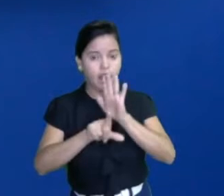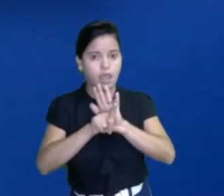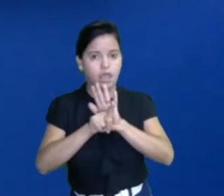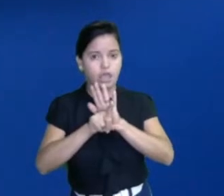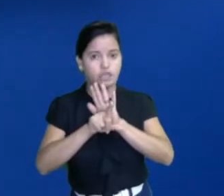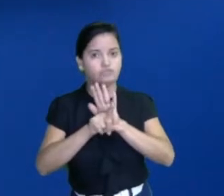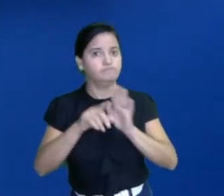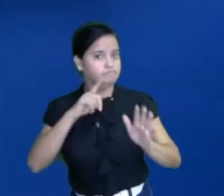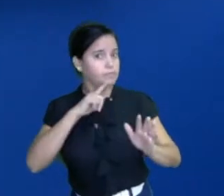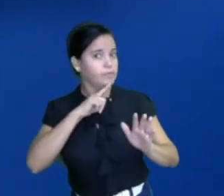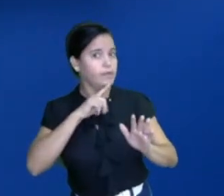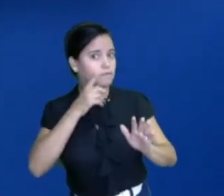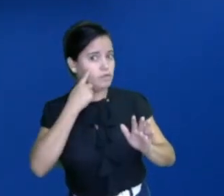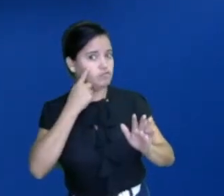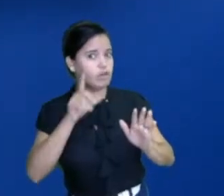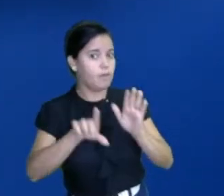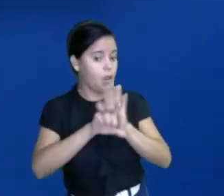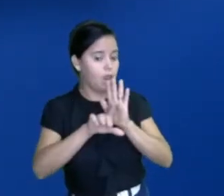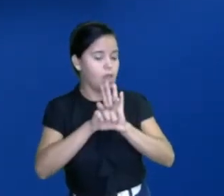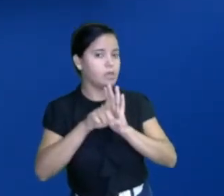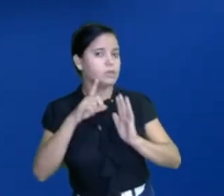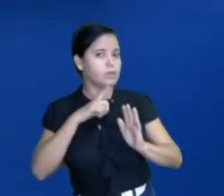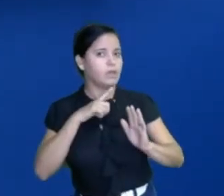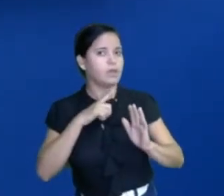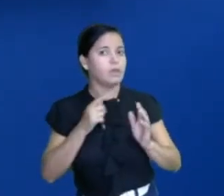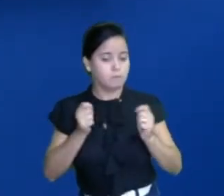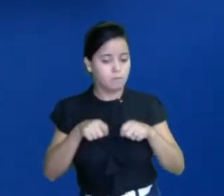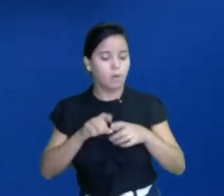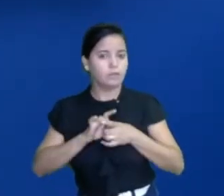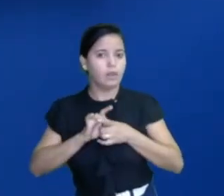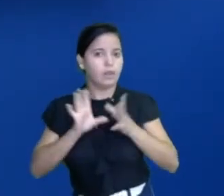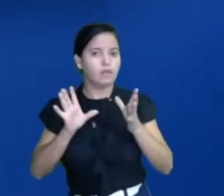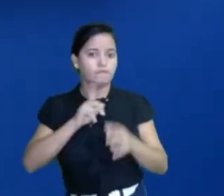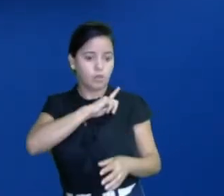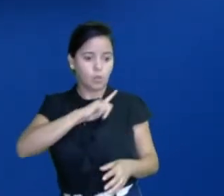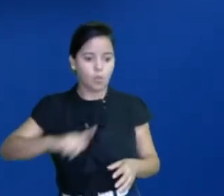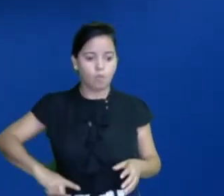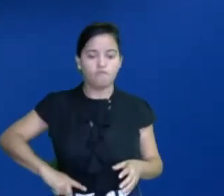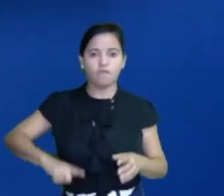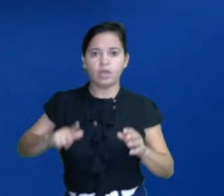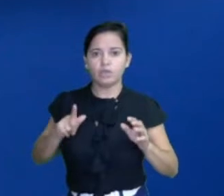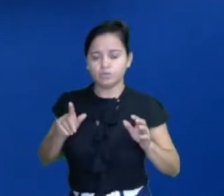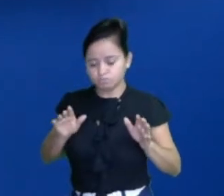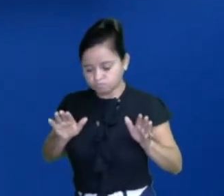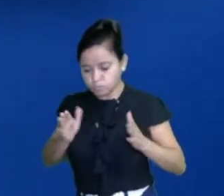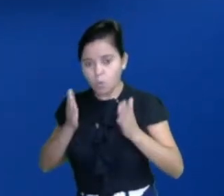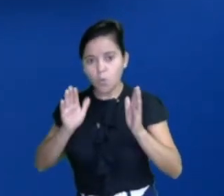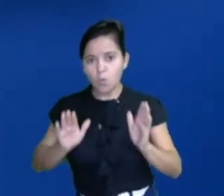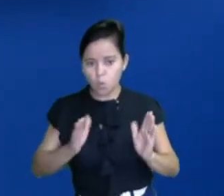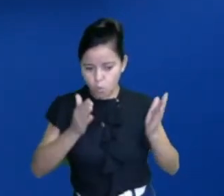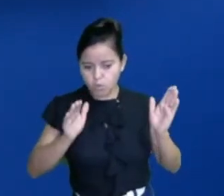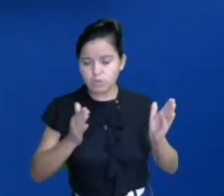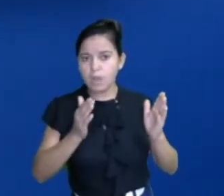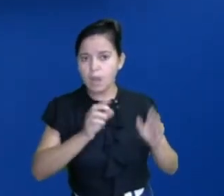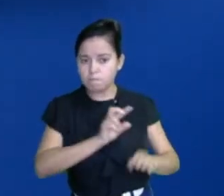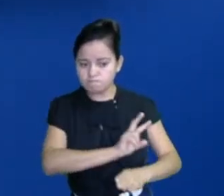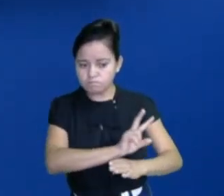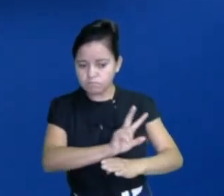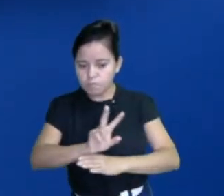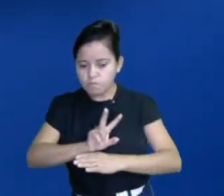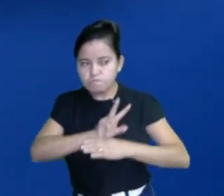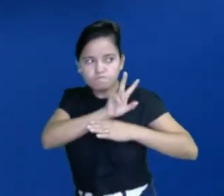leis, olha só, existem leis que permitem o governo zelar pelo patrimônio e impedir